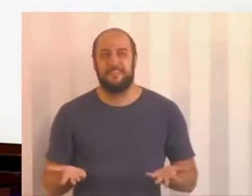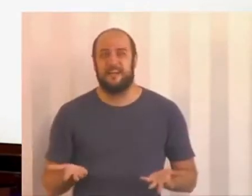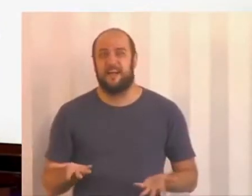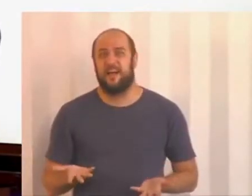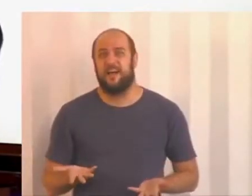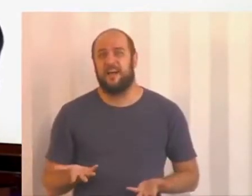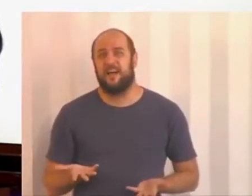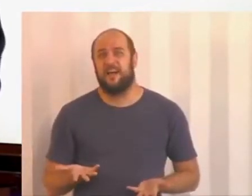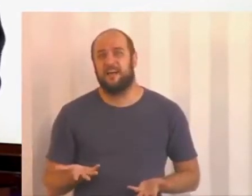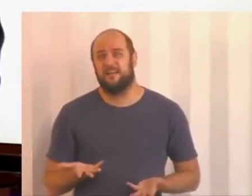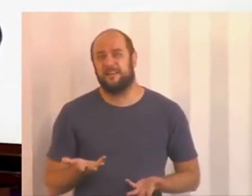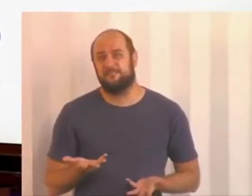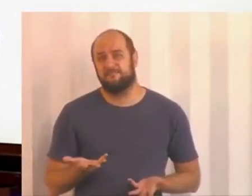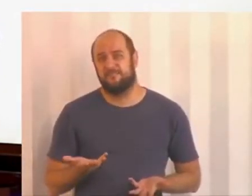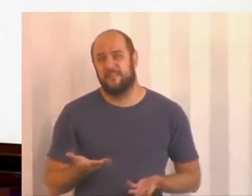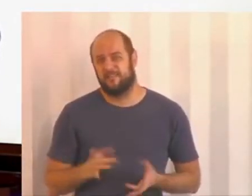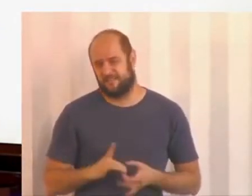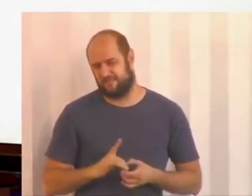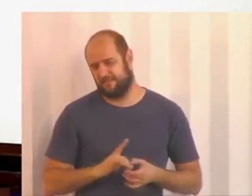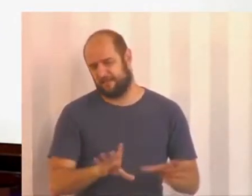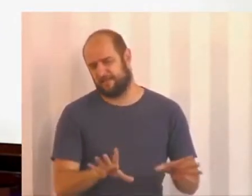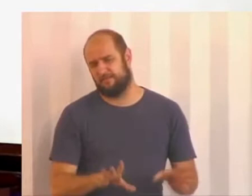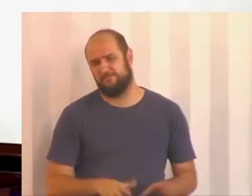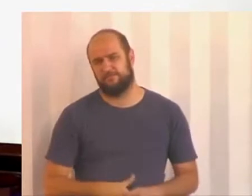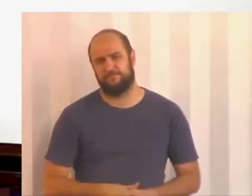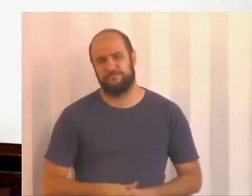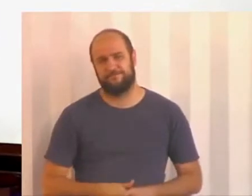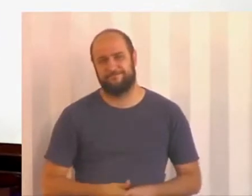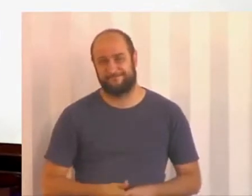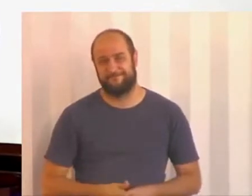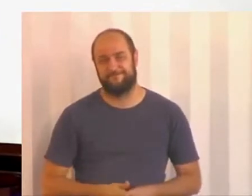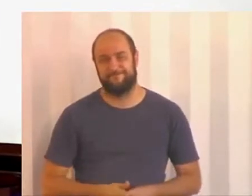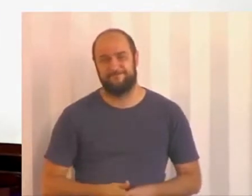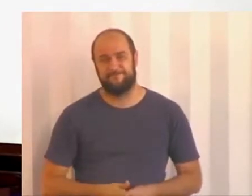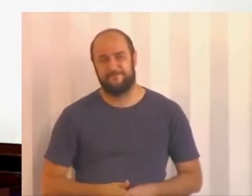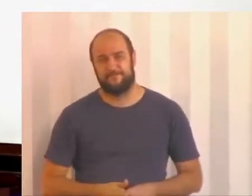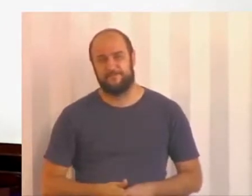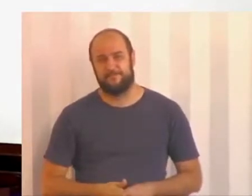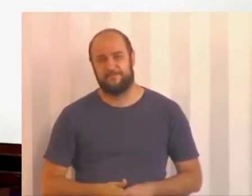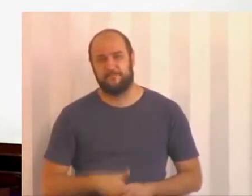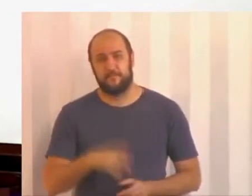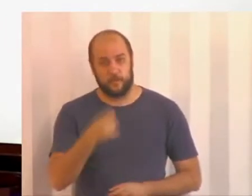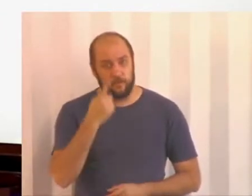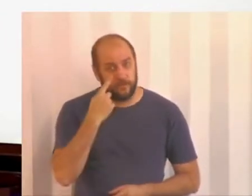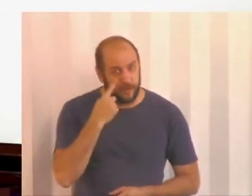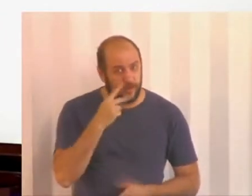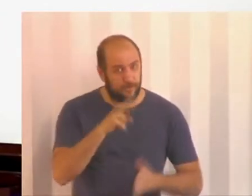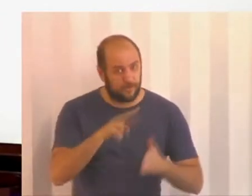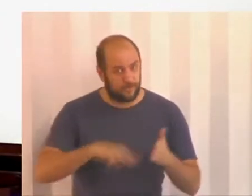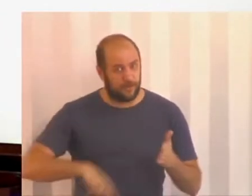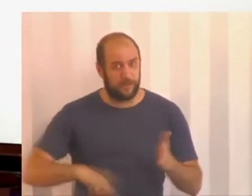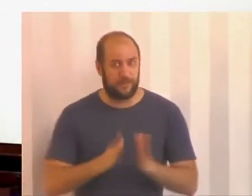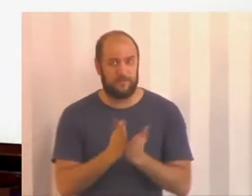não fazemos. Ele traz uma ordem lá. Olha o que ele diz.